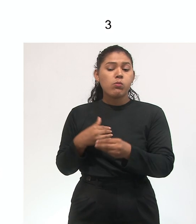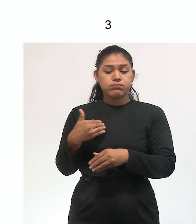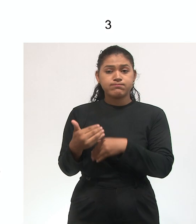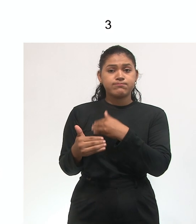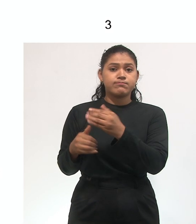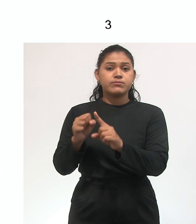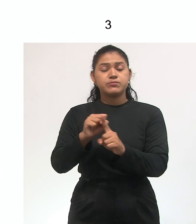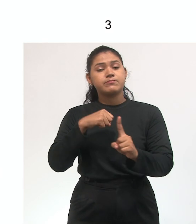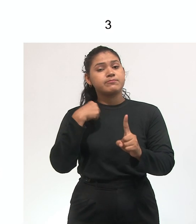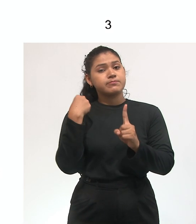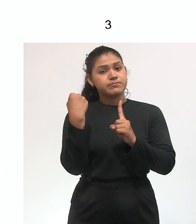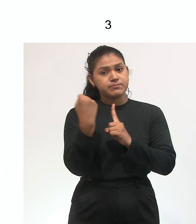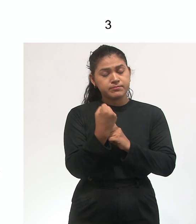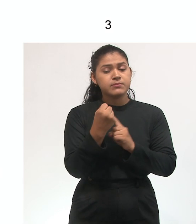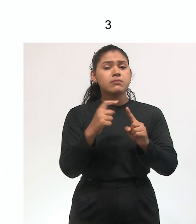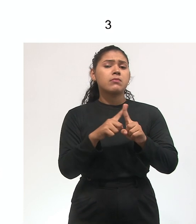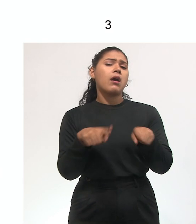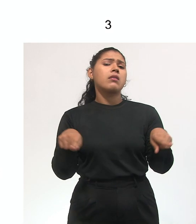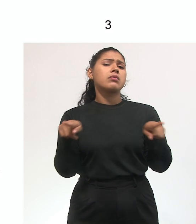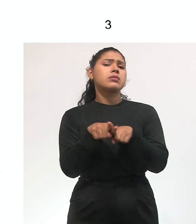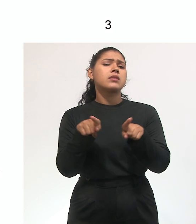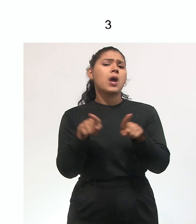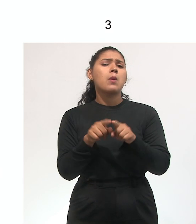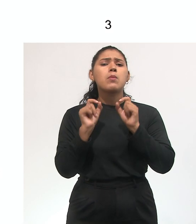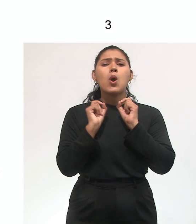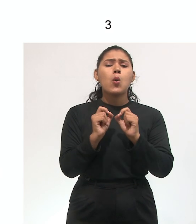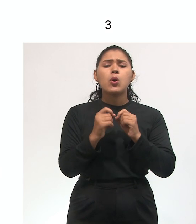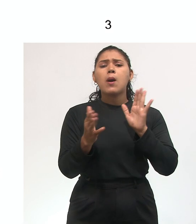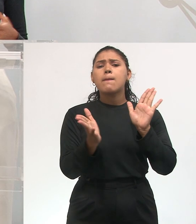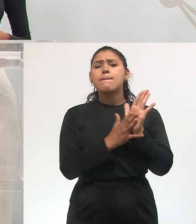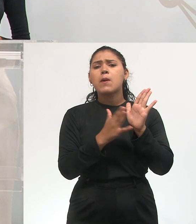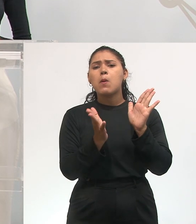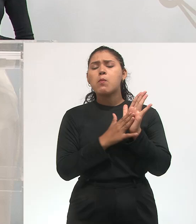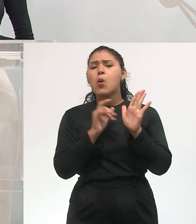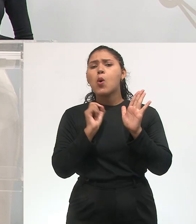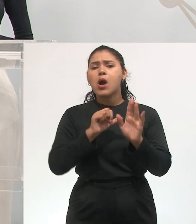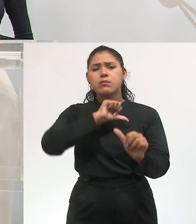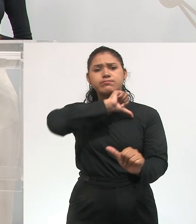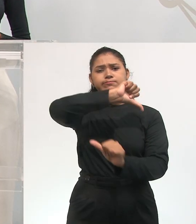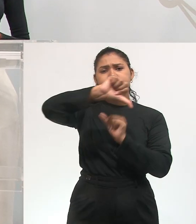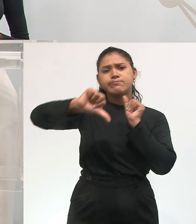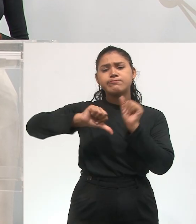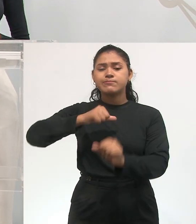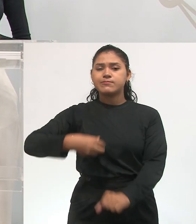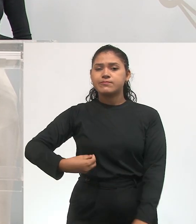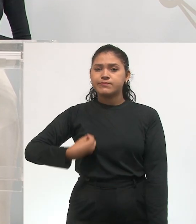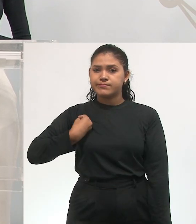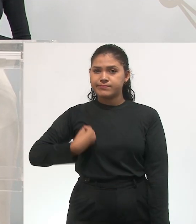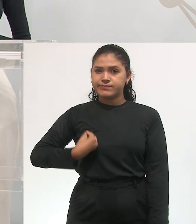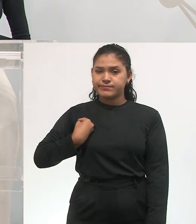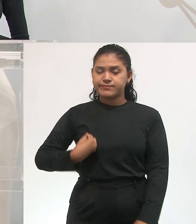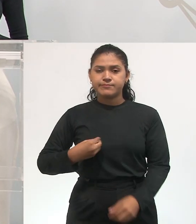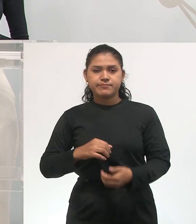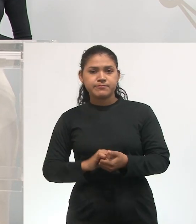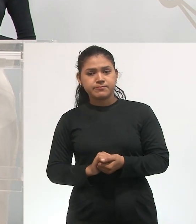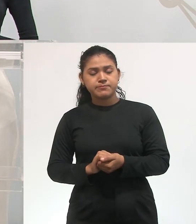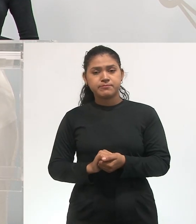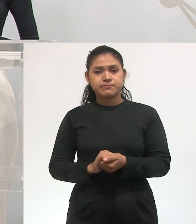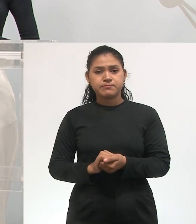funcionamento, né, desta sociedade, mas ele também propôs transformar esta realidade,